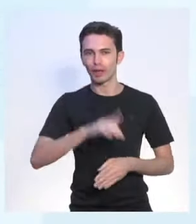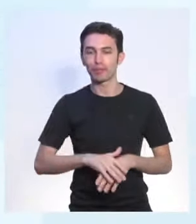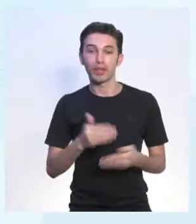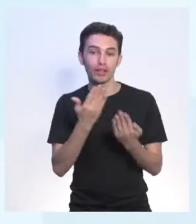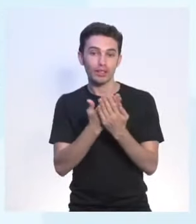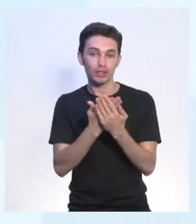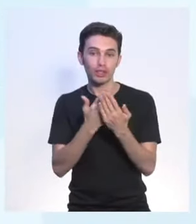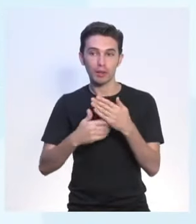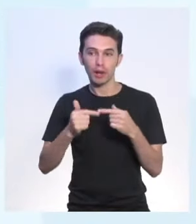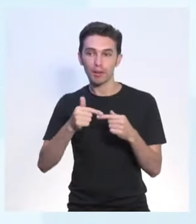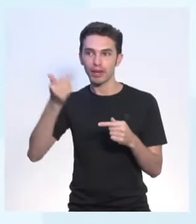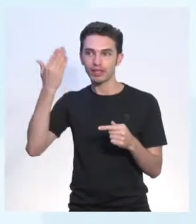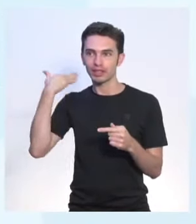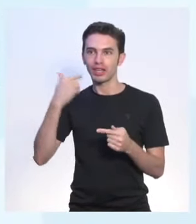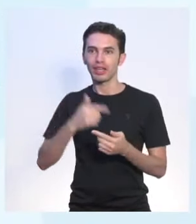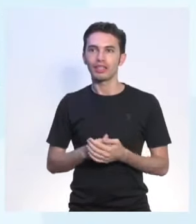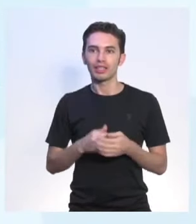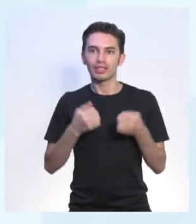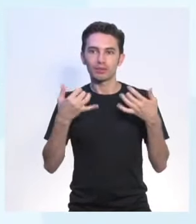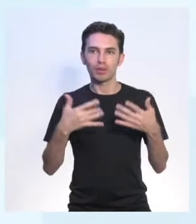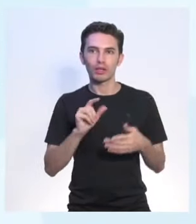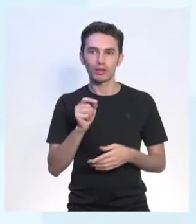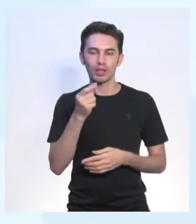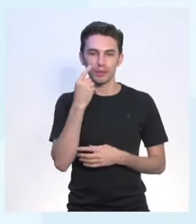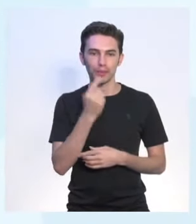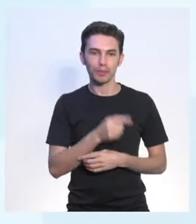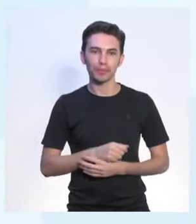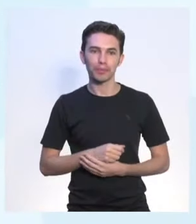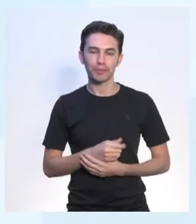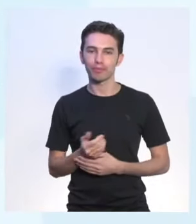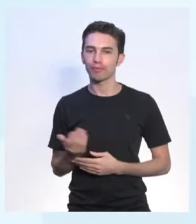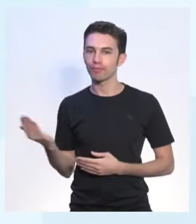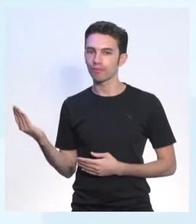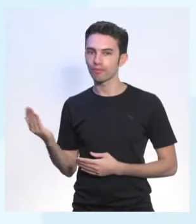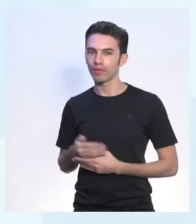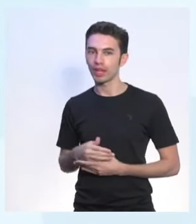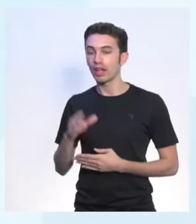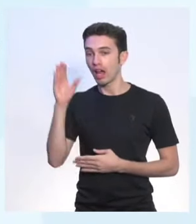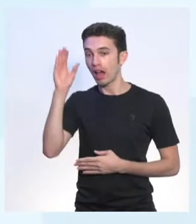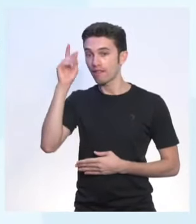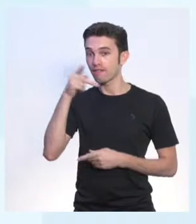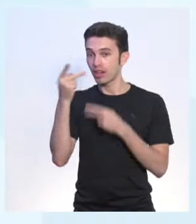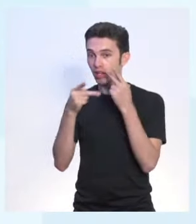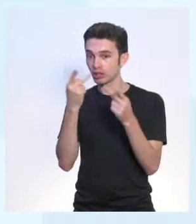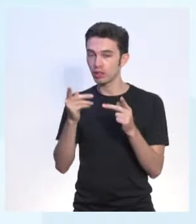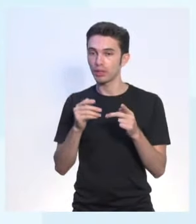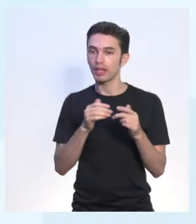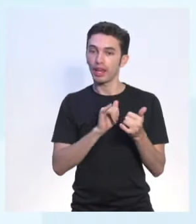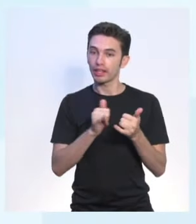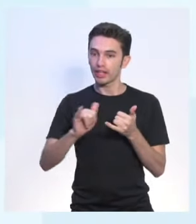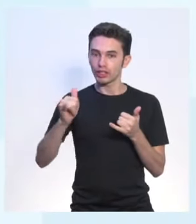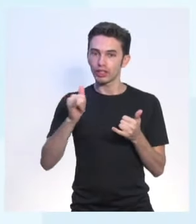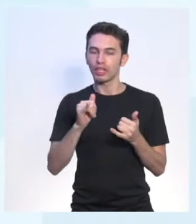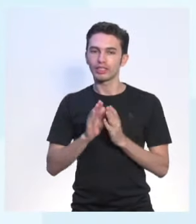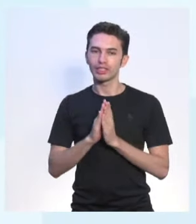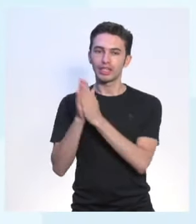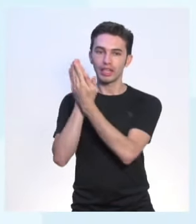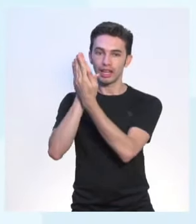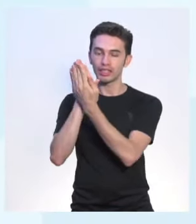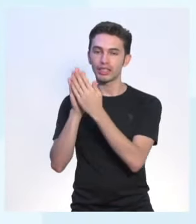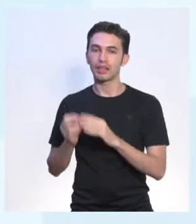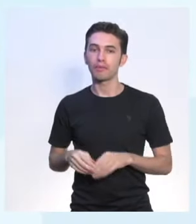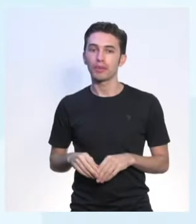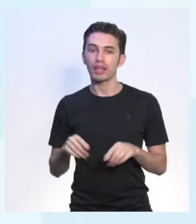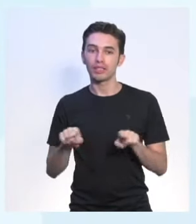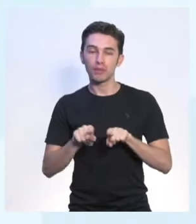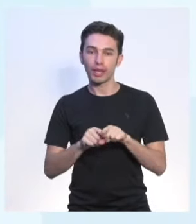aqui. We talked about kinetic energy. Nós falamos sobre energia cinética. Play soccer and generate electricity.